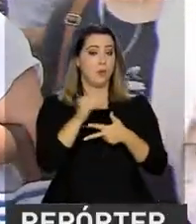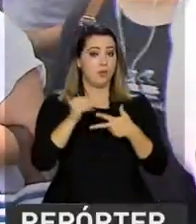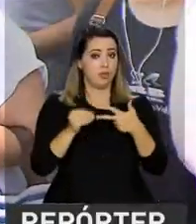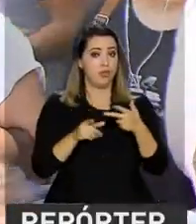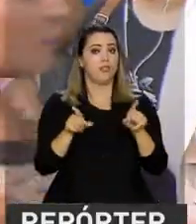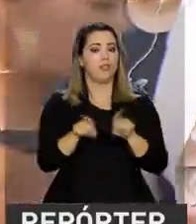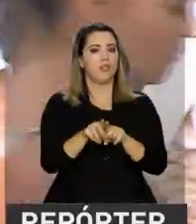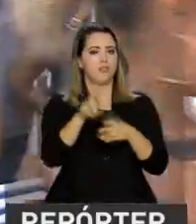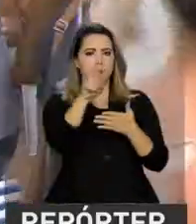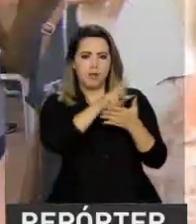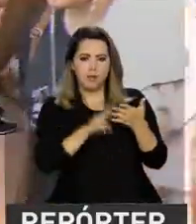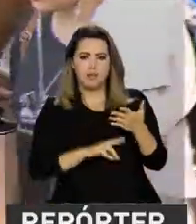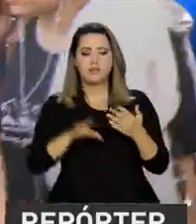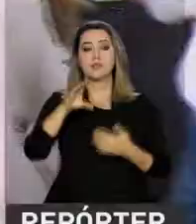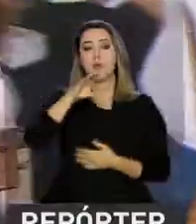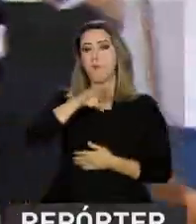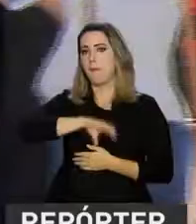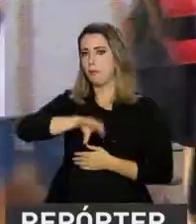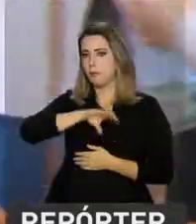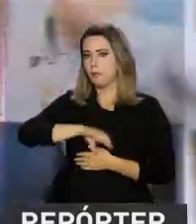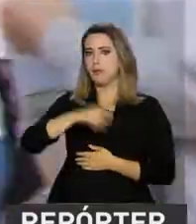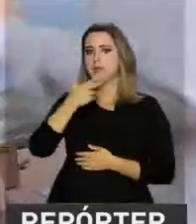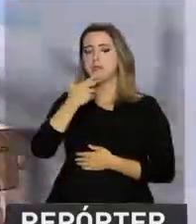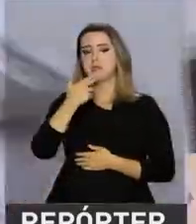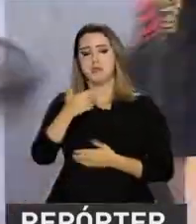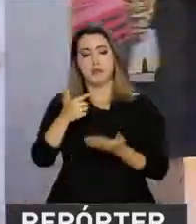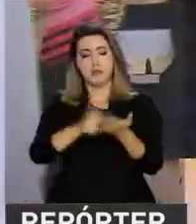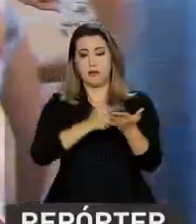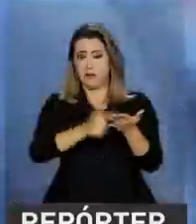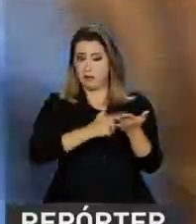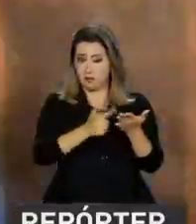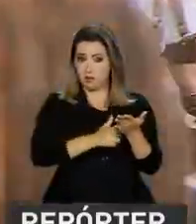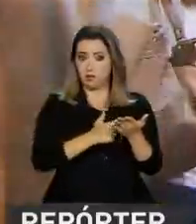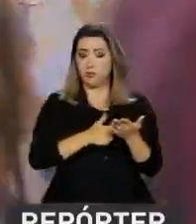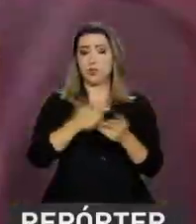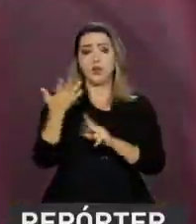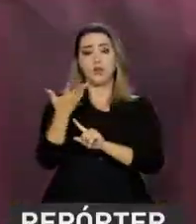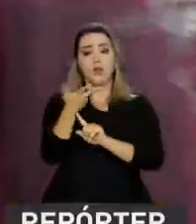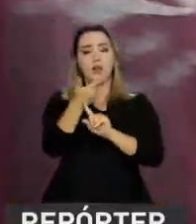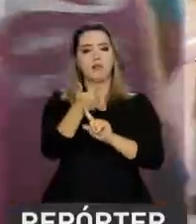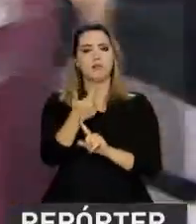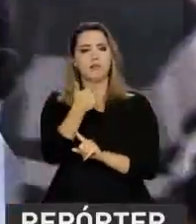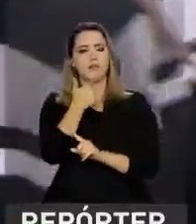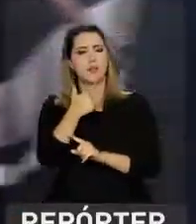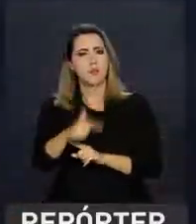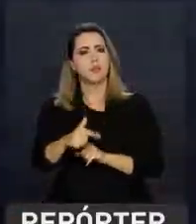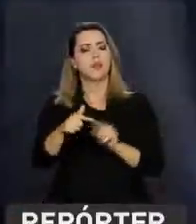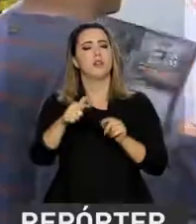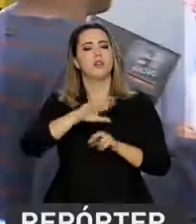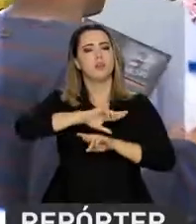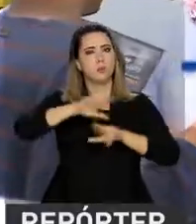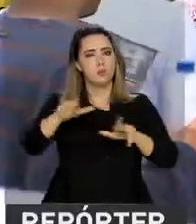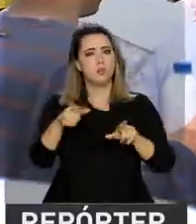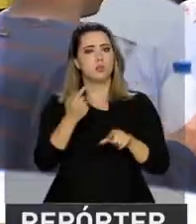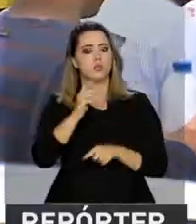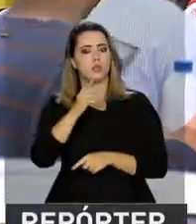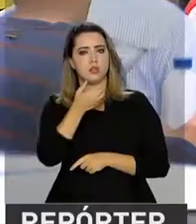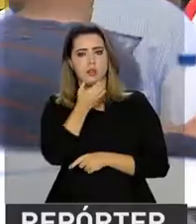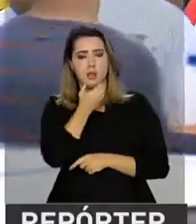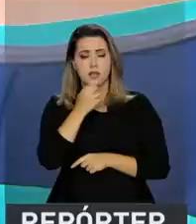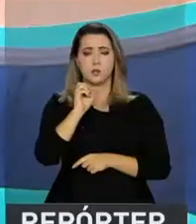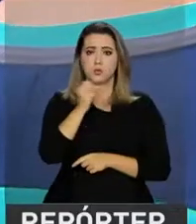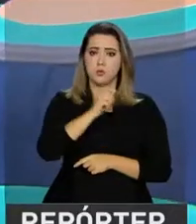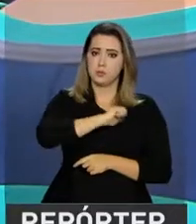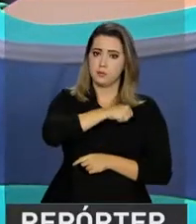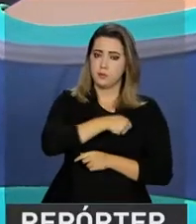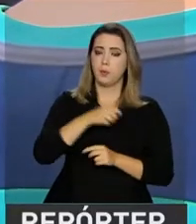Enem cobrou conhecimentos em português, literatura, artes e uma língua estrangeira, inglês ou espanhol, e em ciências